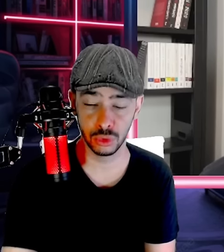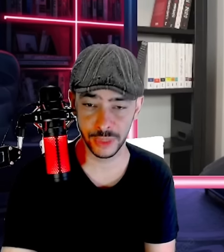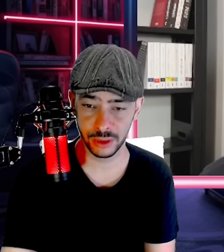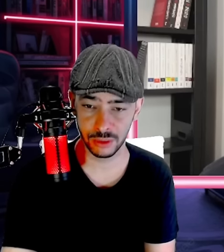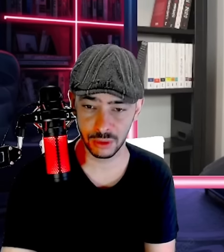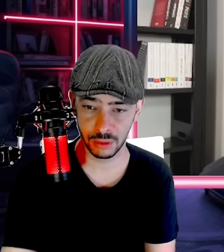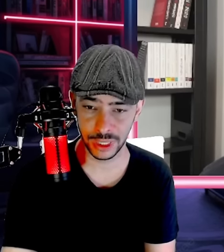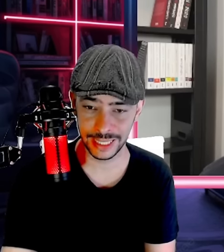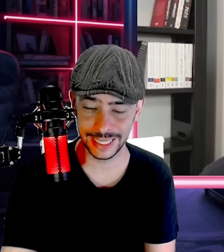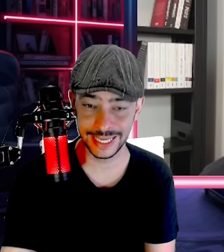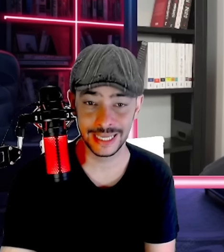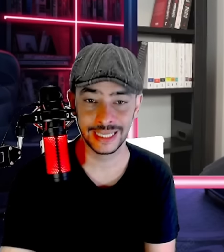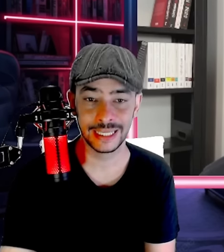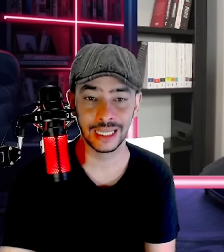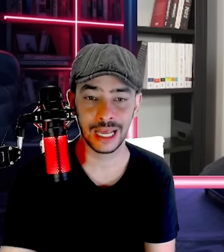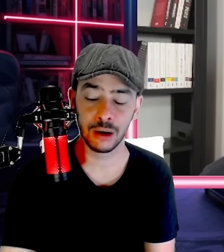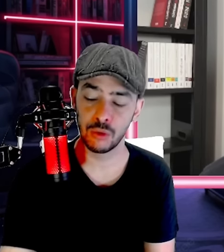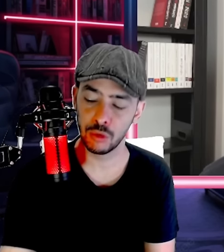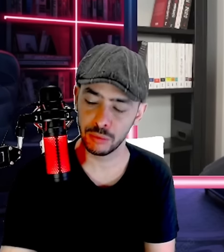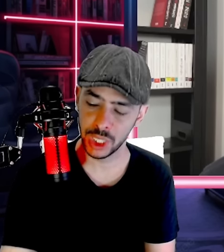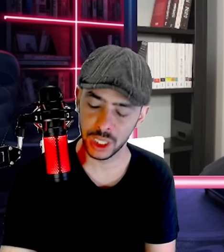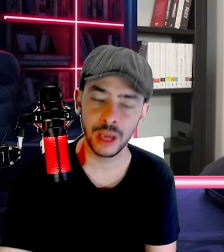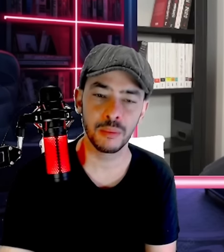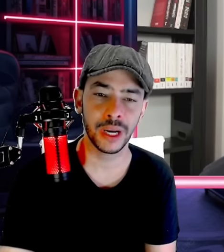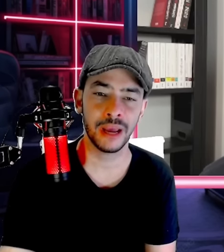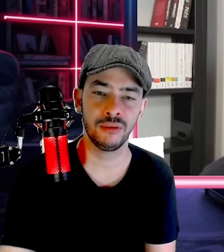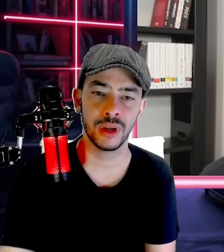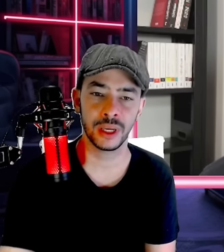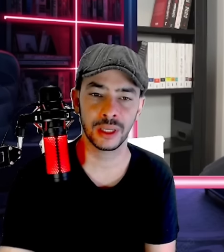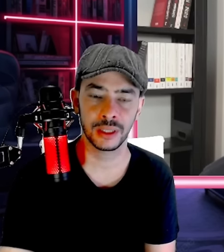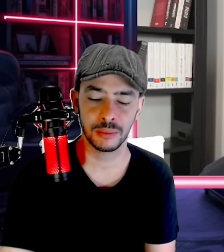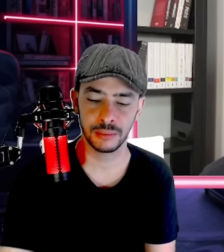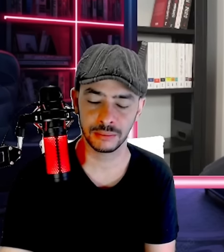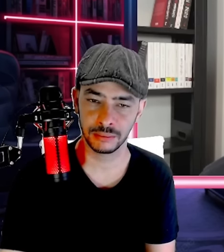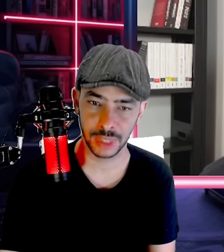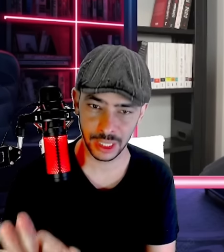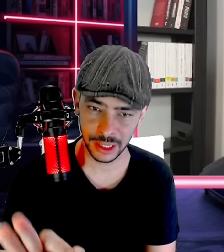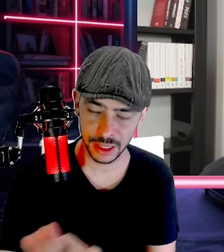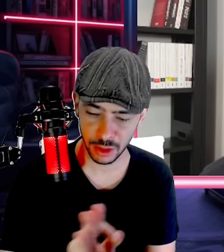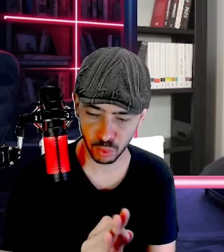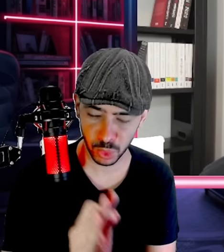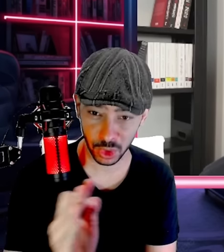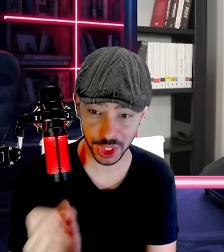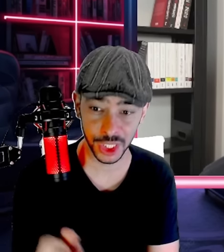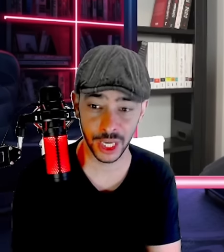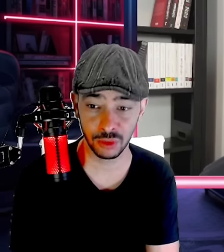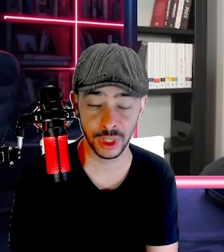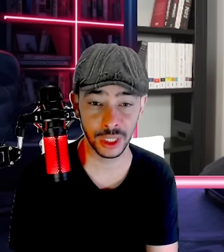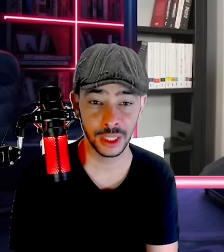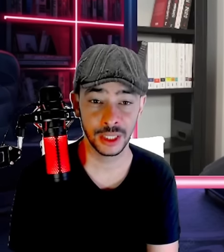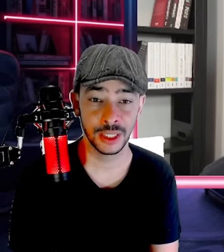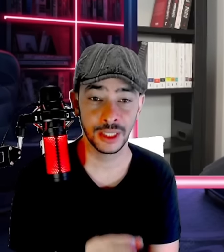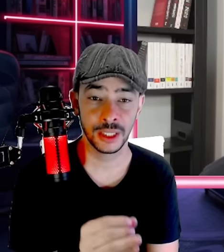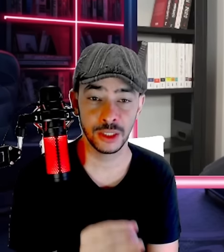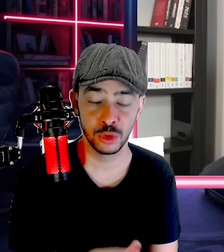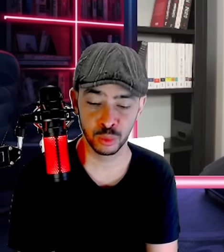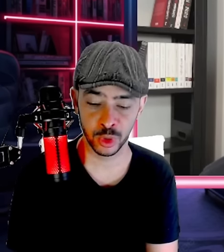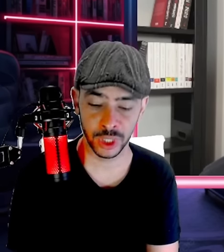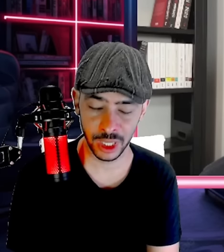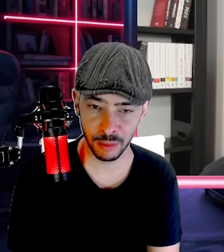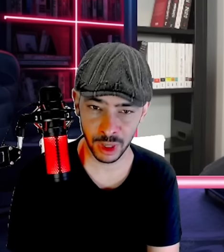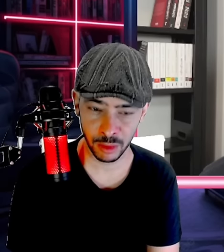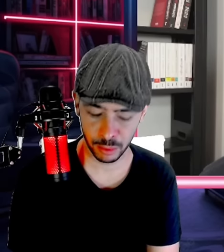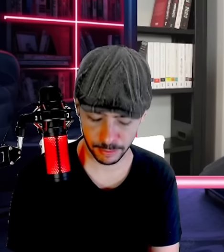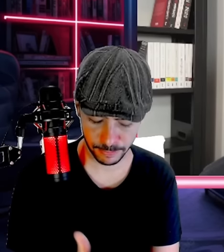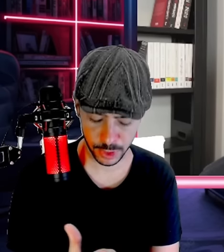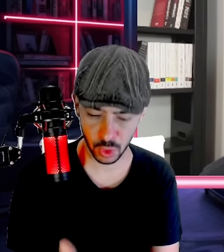todo domingo com ele La Combi que em breve né parece que tem um projeto aí de um